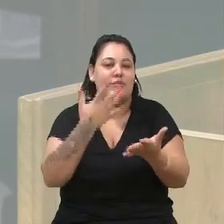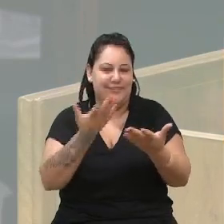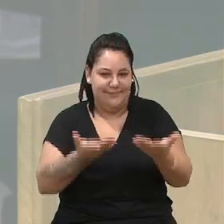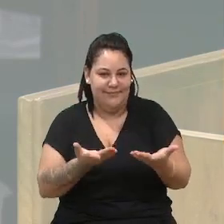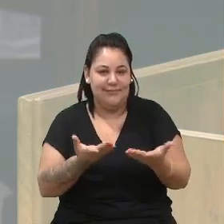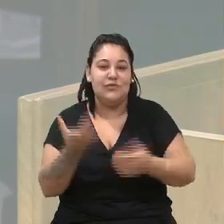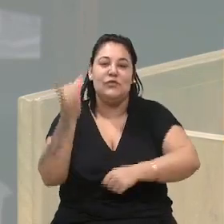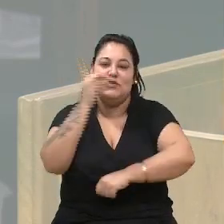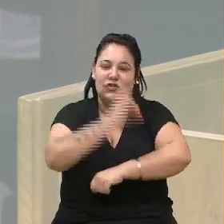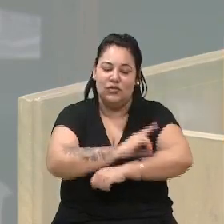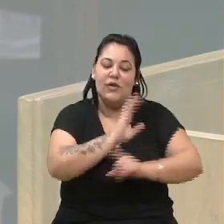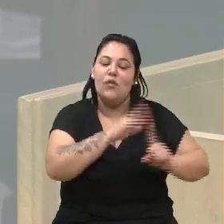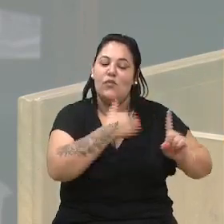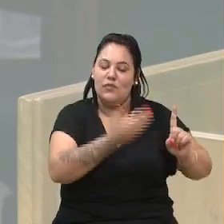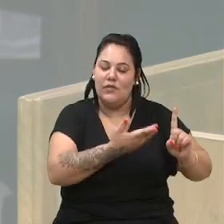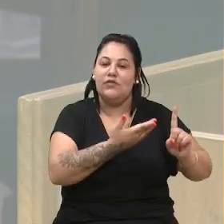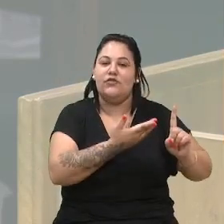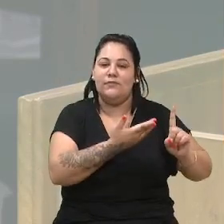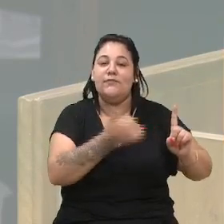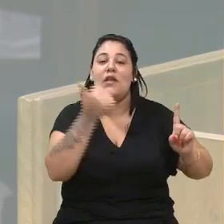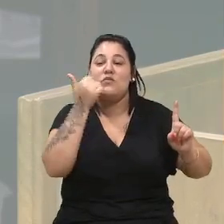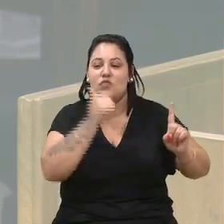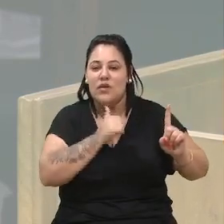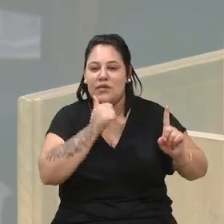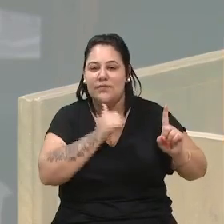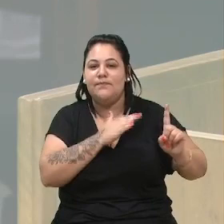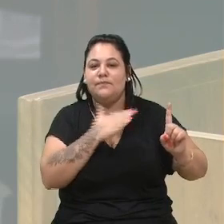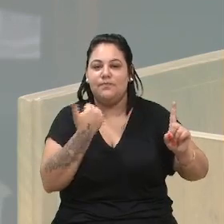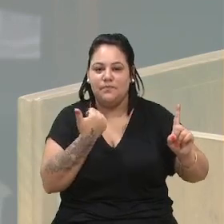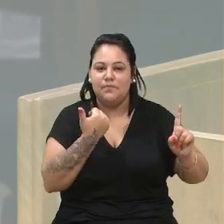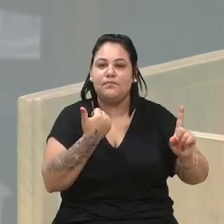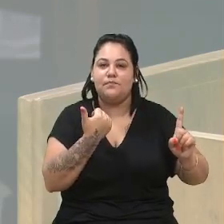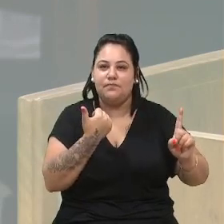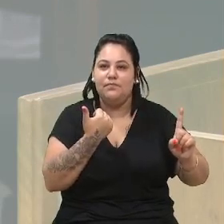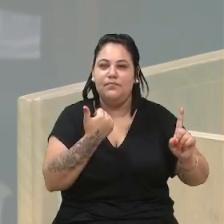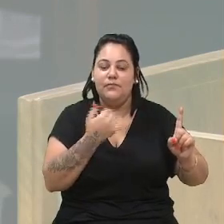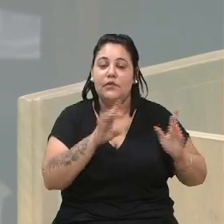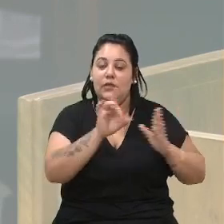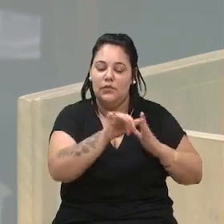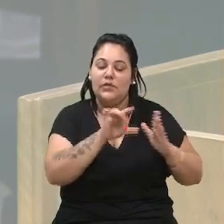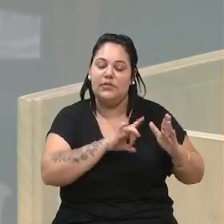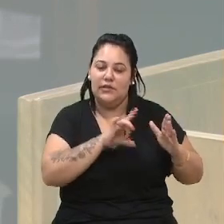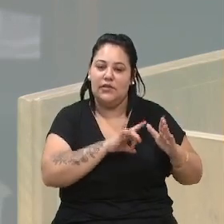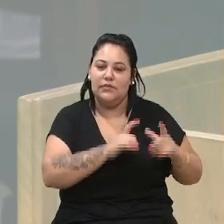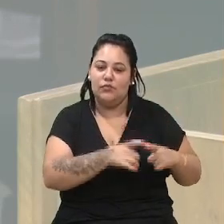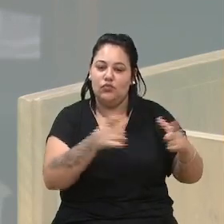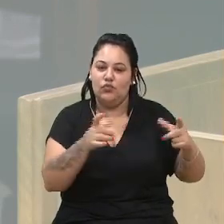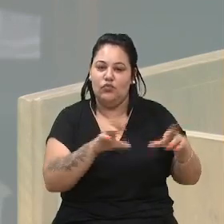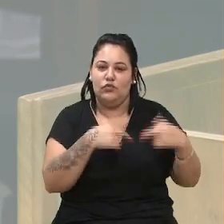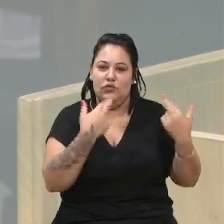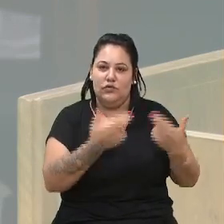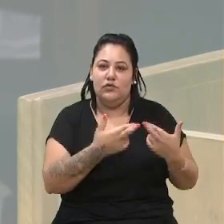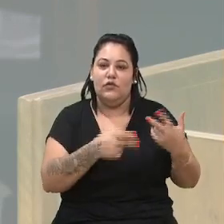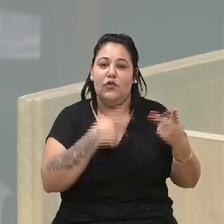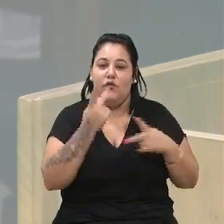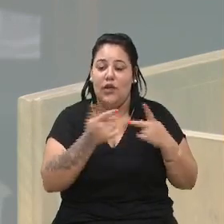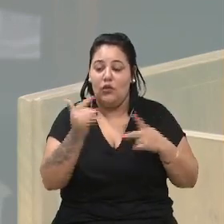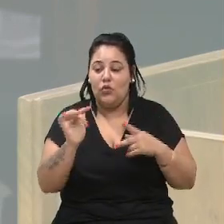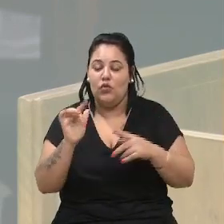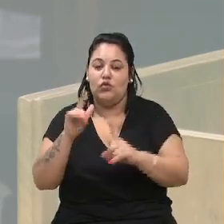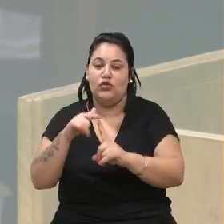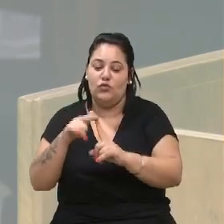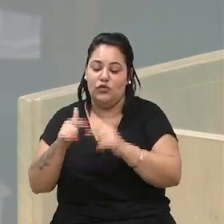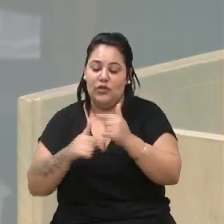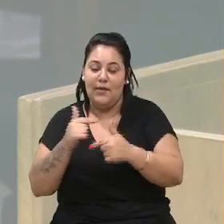dia vai ser para isso. Depois eu tenho o grande expediente, eu vou falar também do outro tipo de trabalho, de